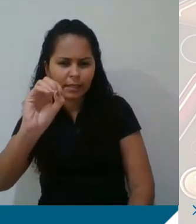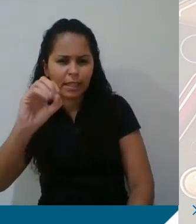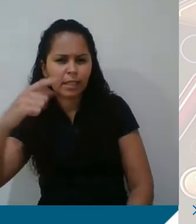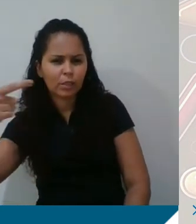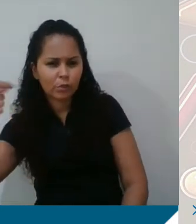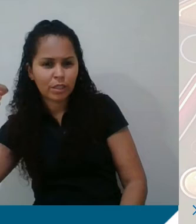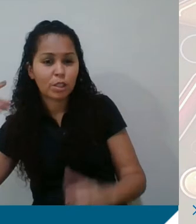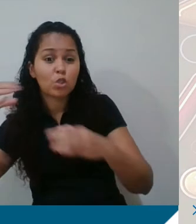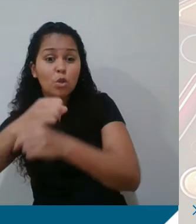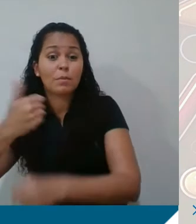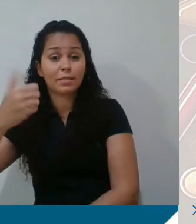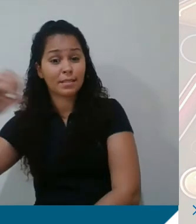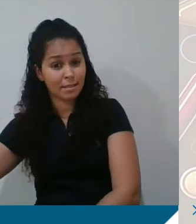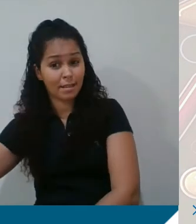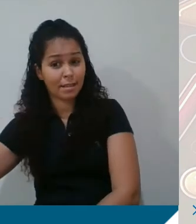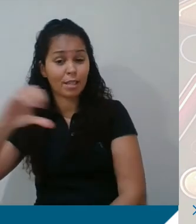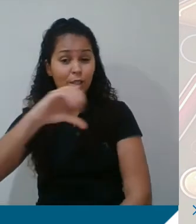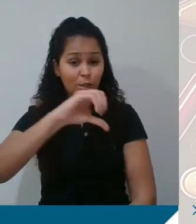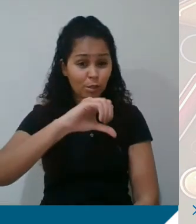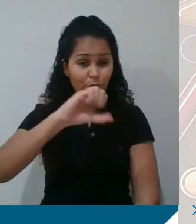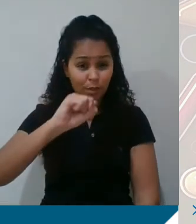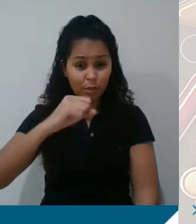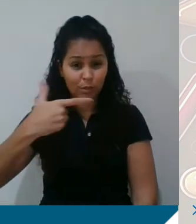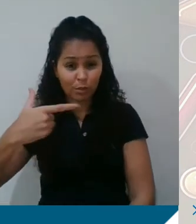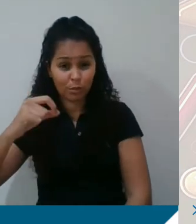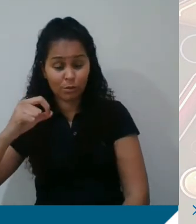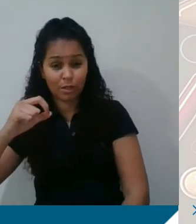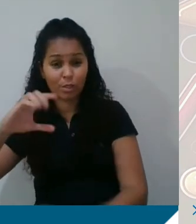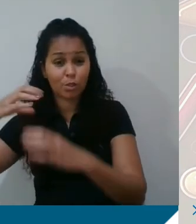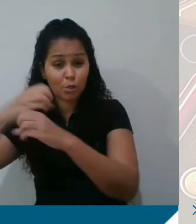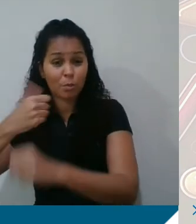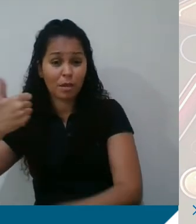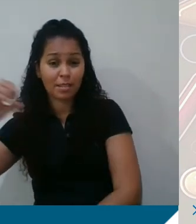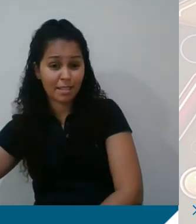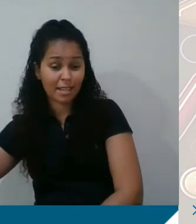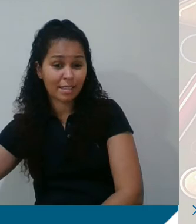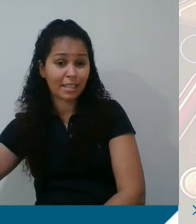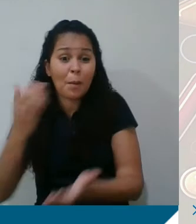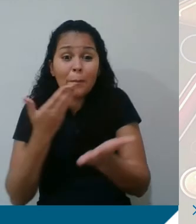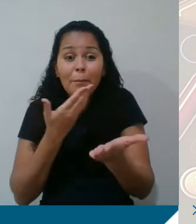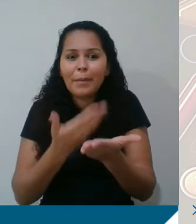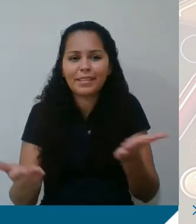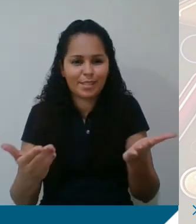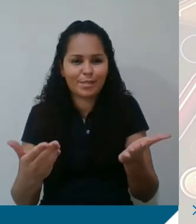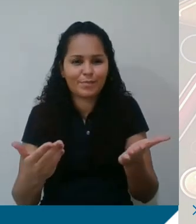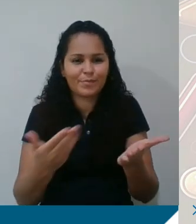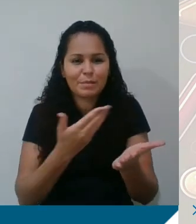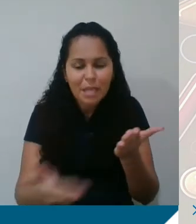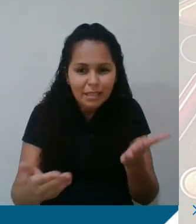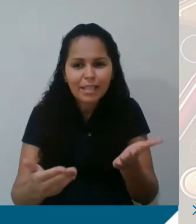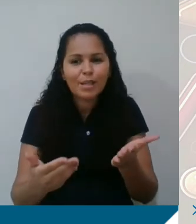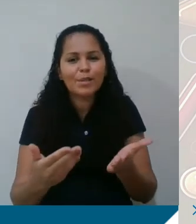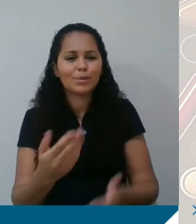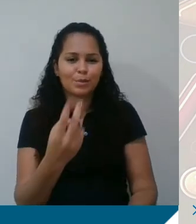20, soma, dá 100. Olha para o 98 e para o 2, soma, dá 100. Ou seja, é o que ele perdeu, ele valia 100. Se ele perde 2, ele